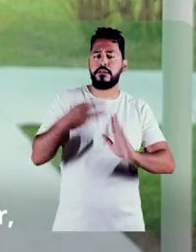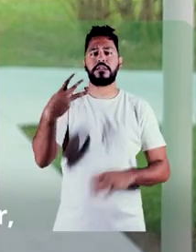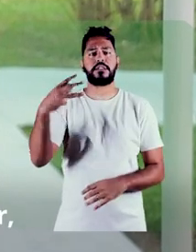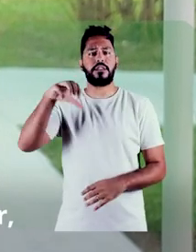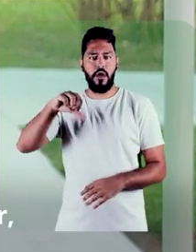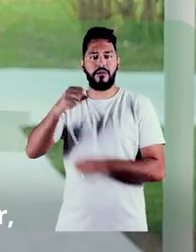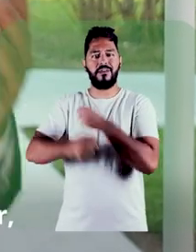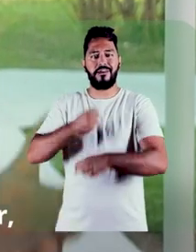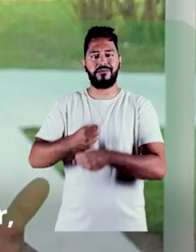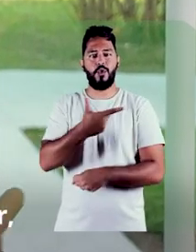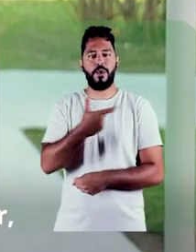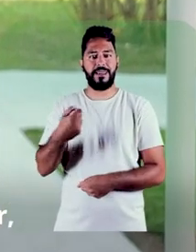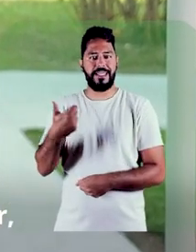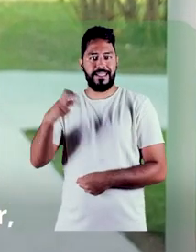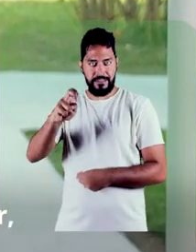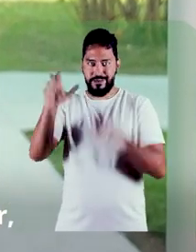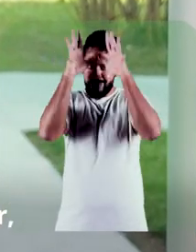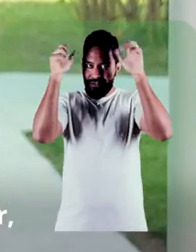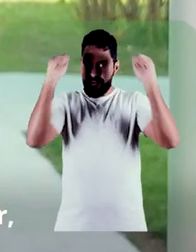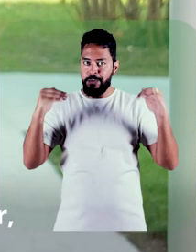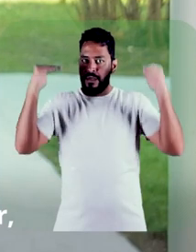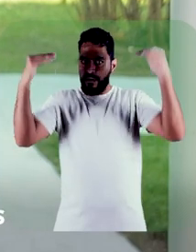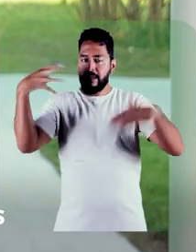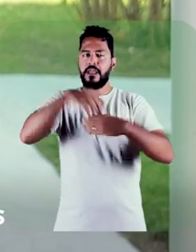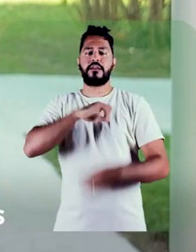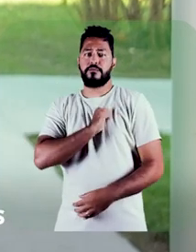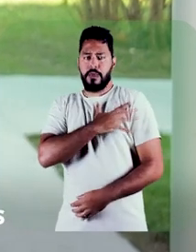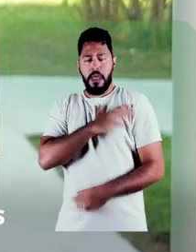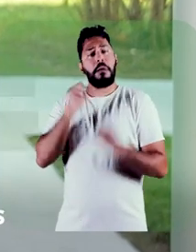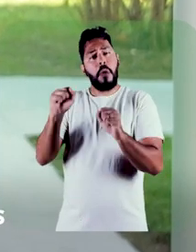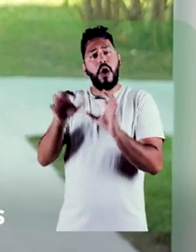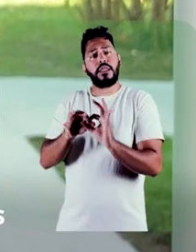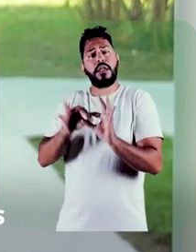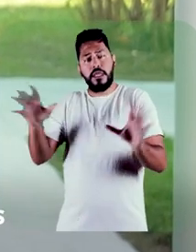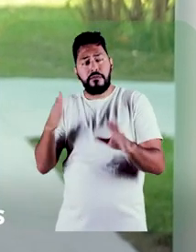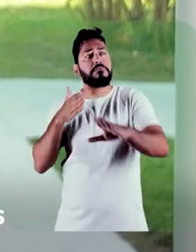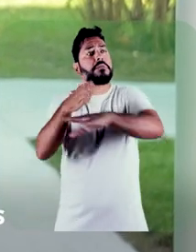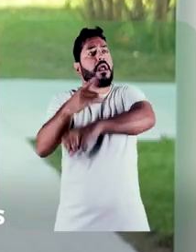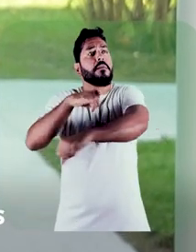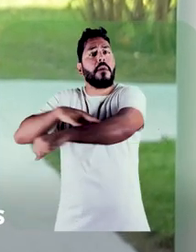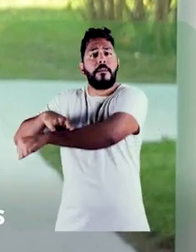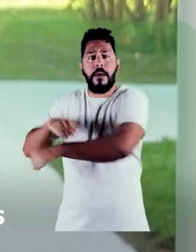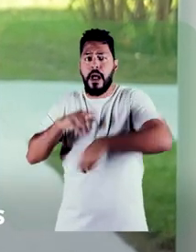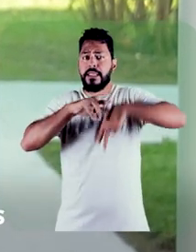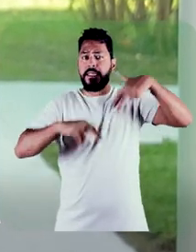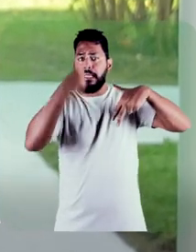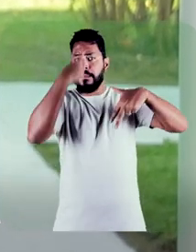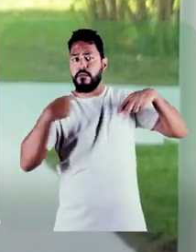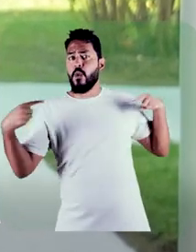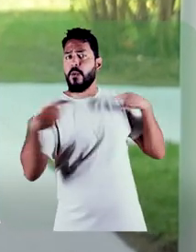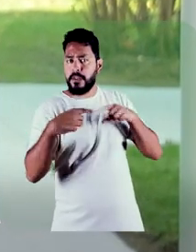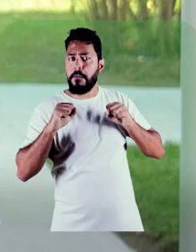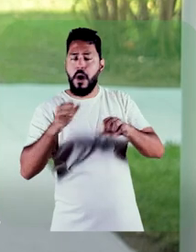Resolução número 39 de 2015 do Conselho Superior, que garante também o acesso a banheiros e vestiários